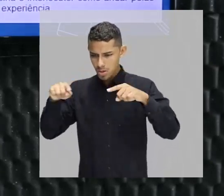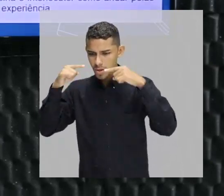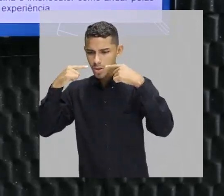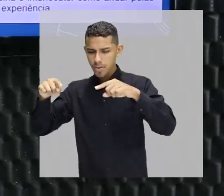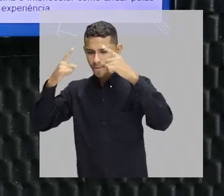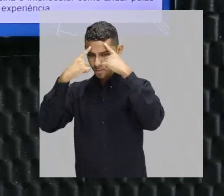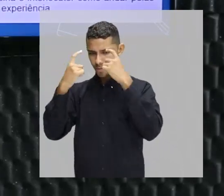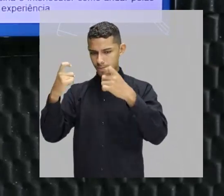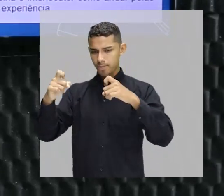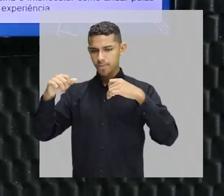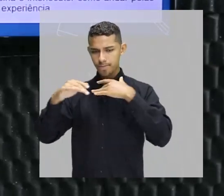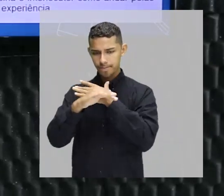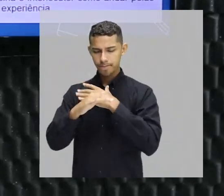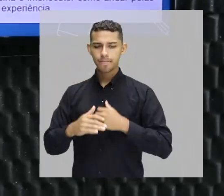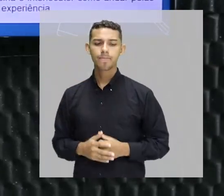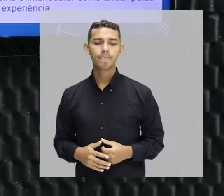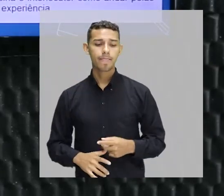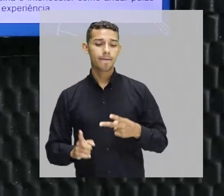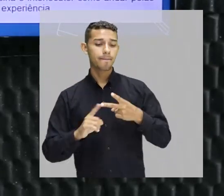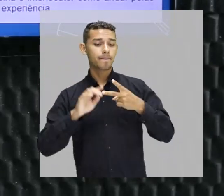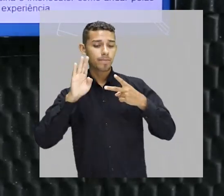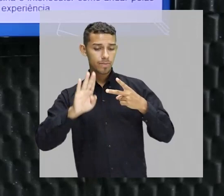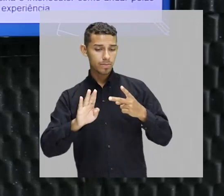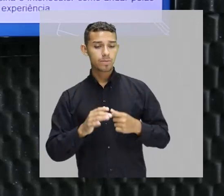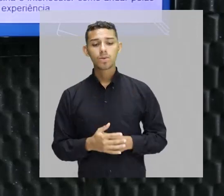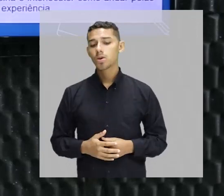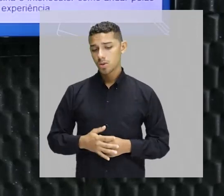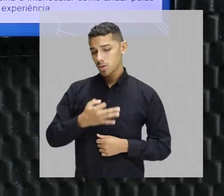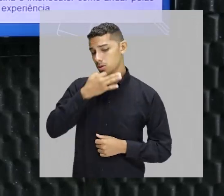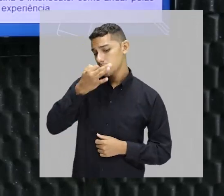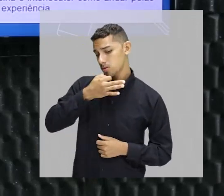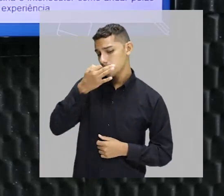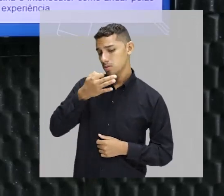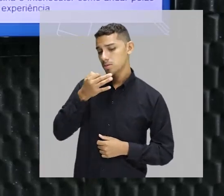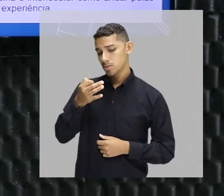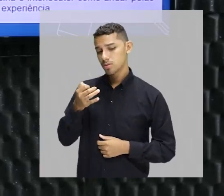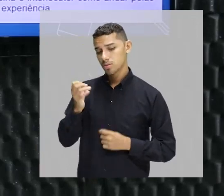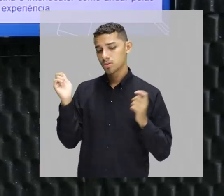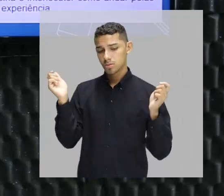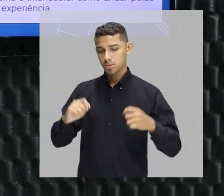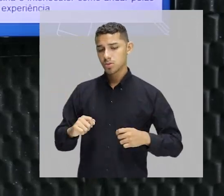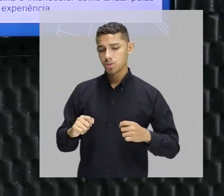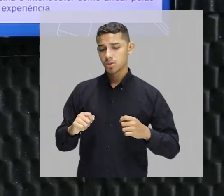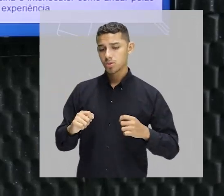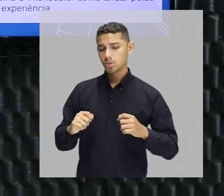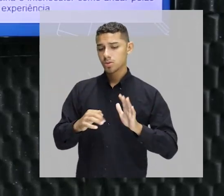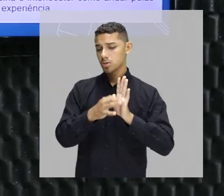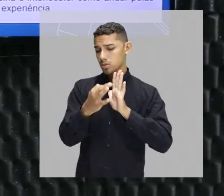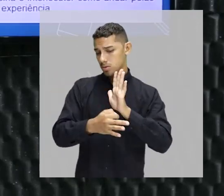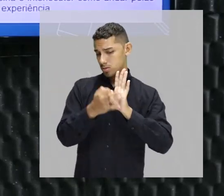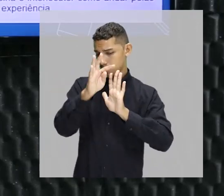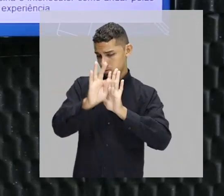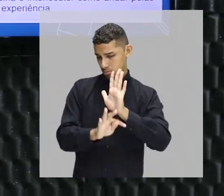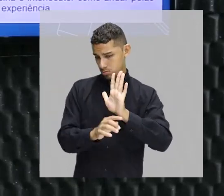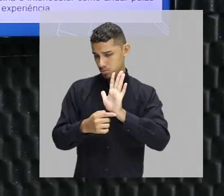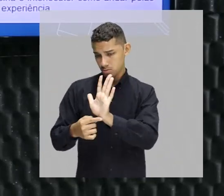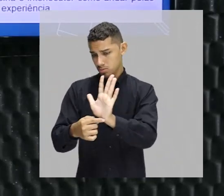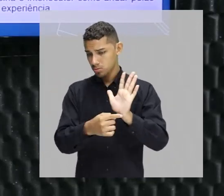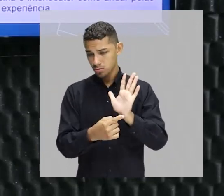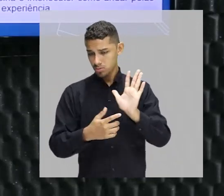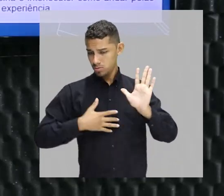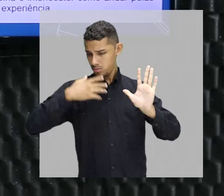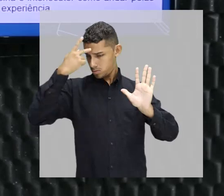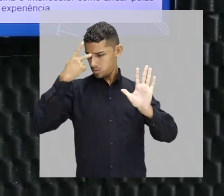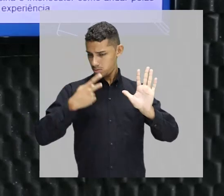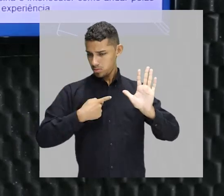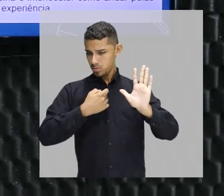urbana. Letra B, dissertativo e argumentativo, pois o enunciador apresenta o seu ponto de